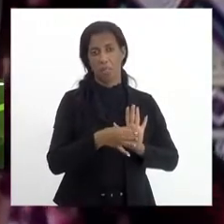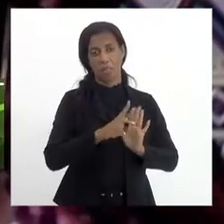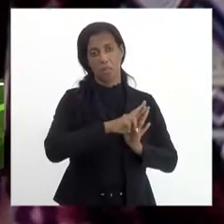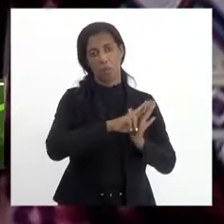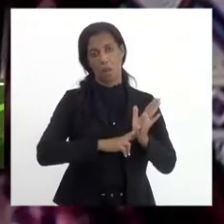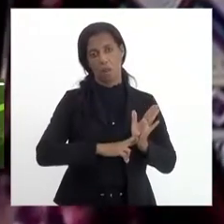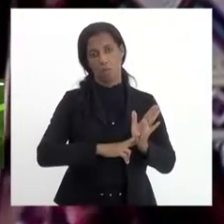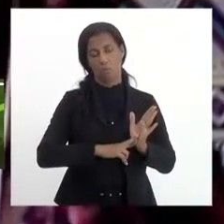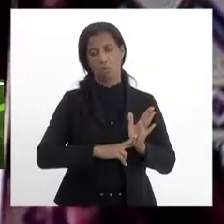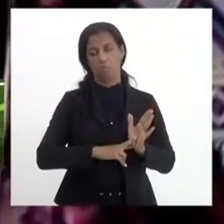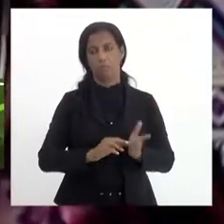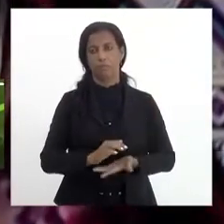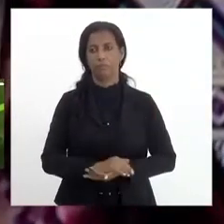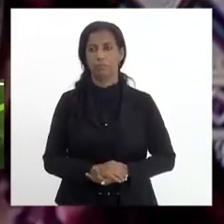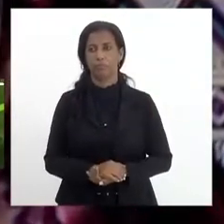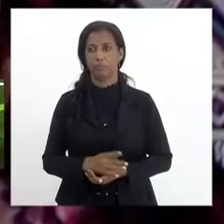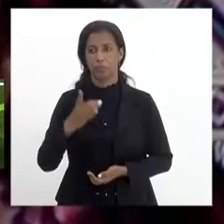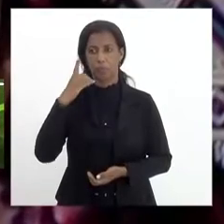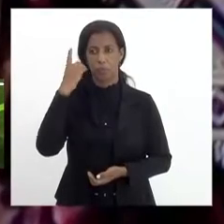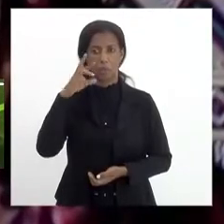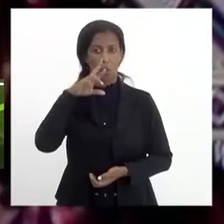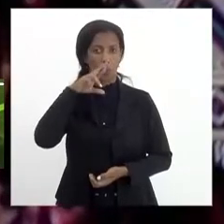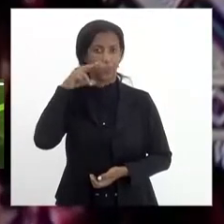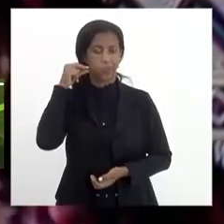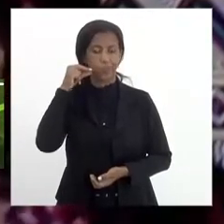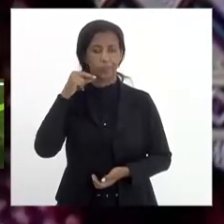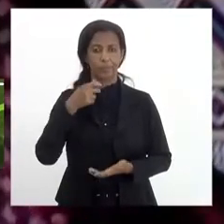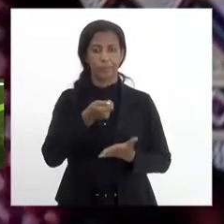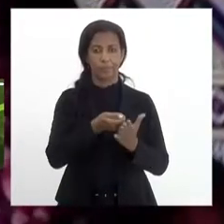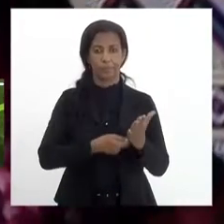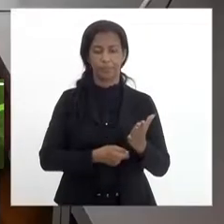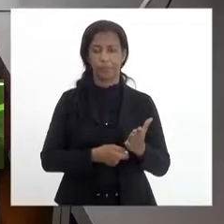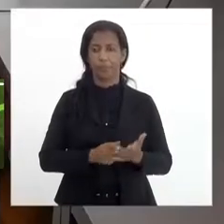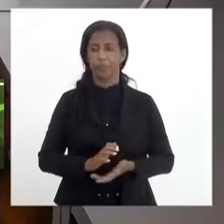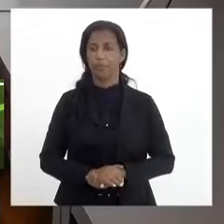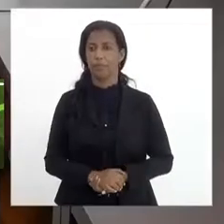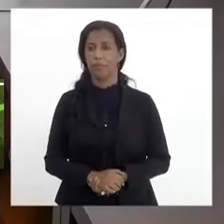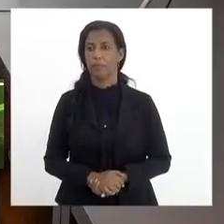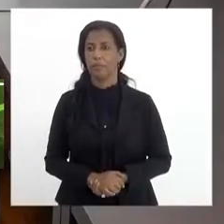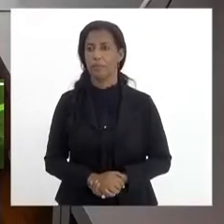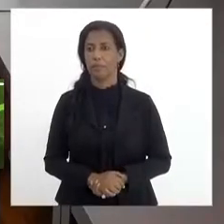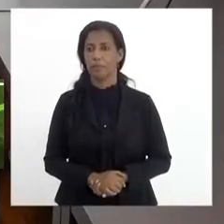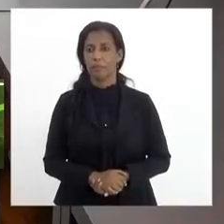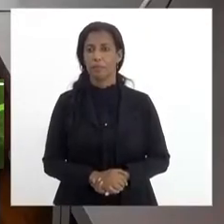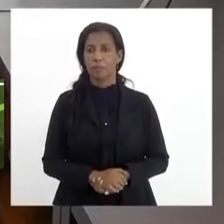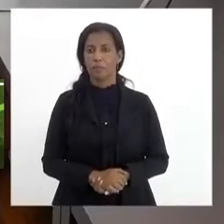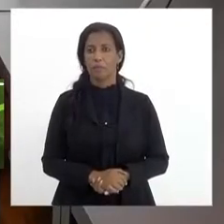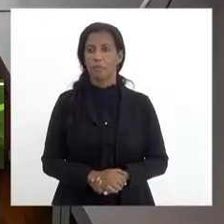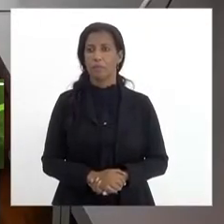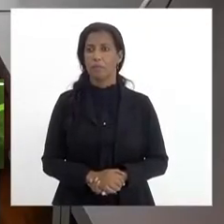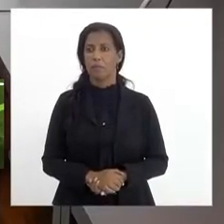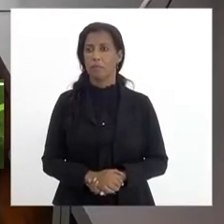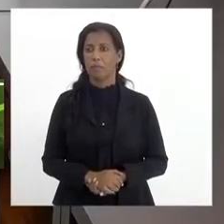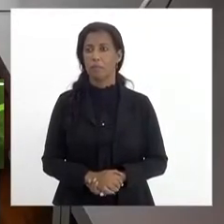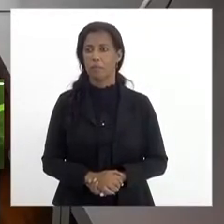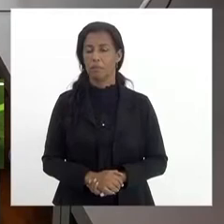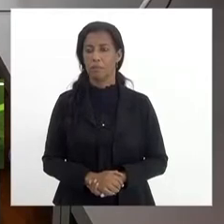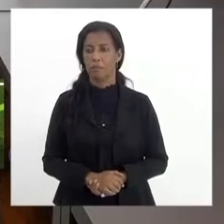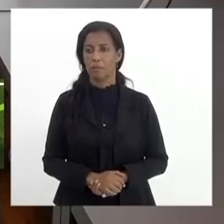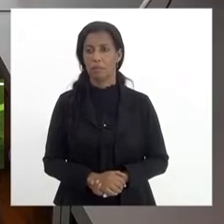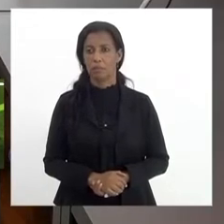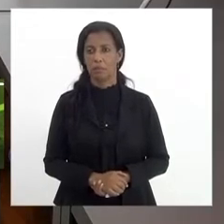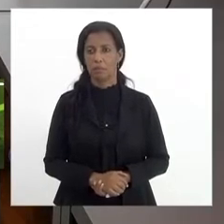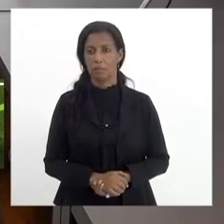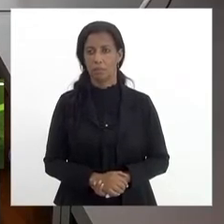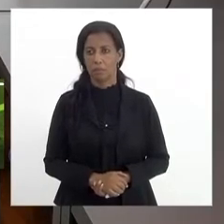relator. Senhor presidente. Querido deputado Rosenberg Reis. Senhor presidente. Deputado Luiz Paulo. Deputado Rodrigo Morim, quer falar? Deputada.